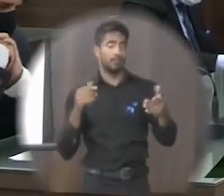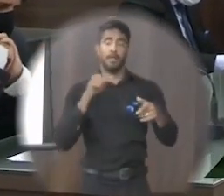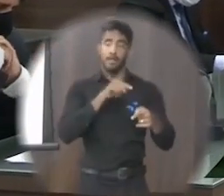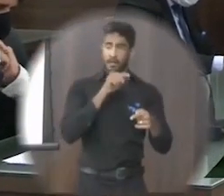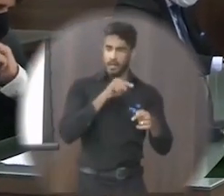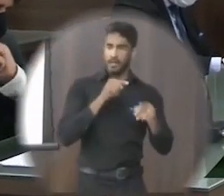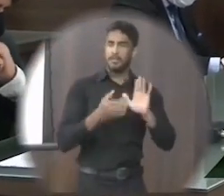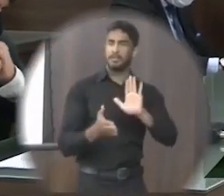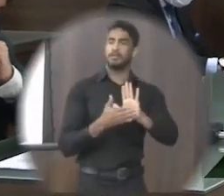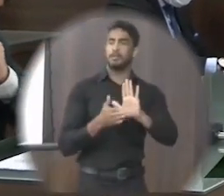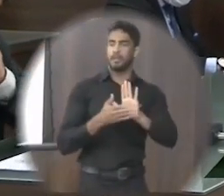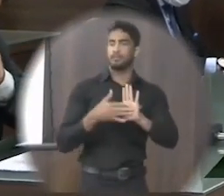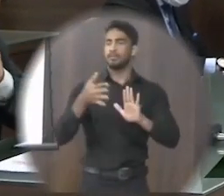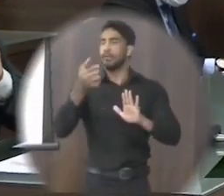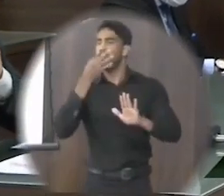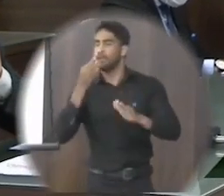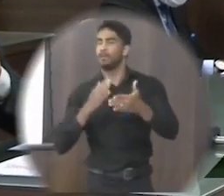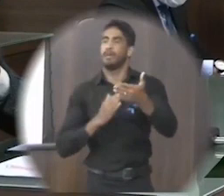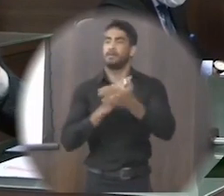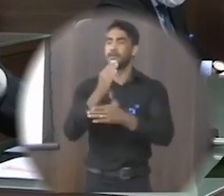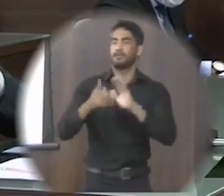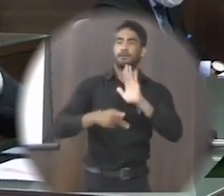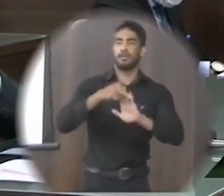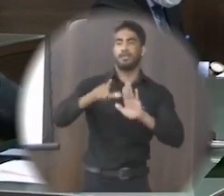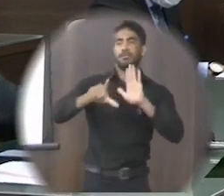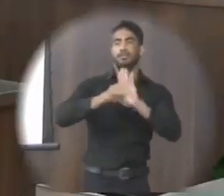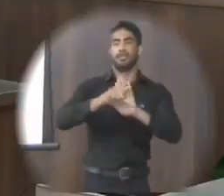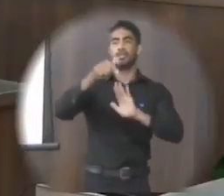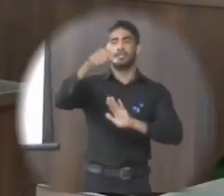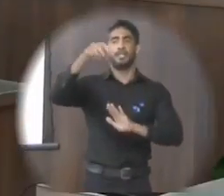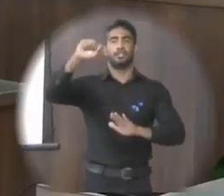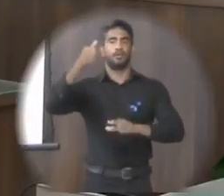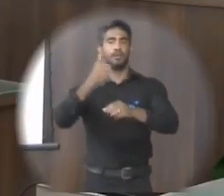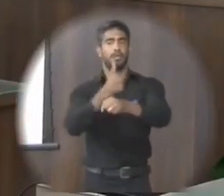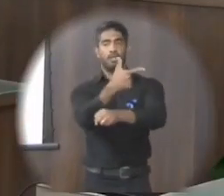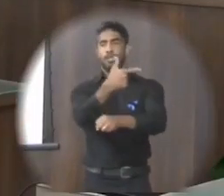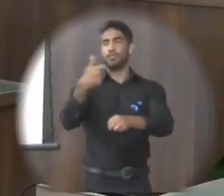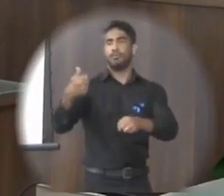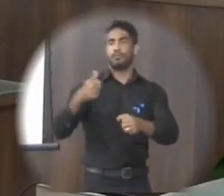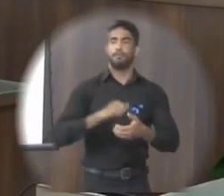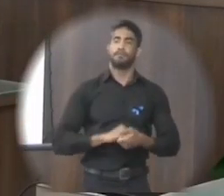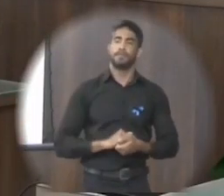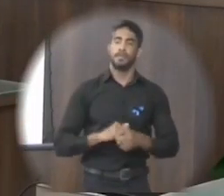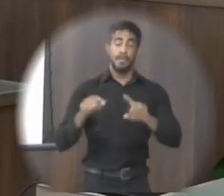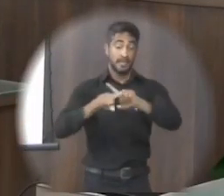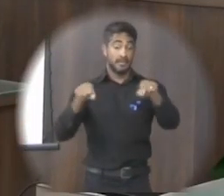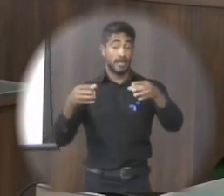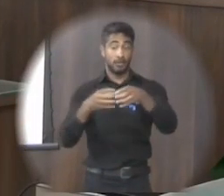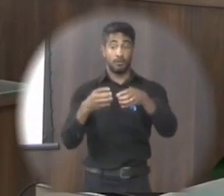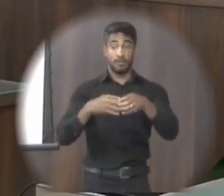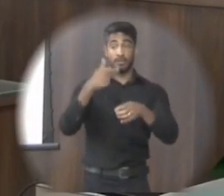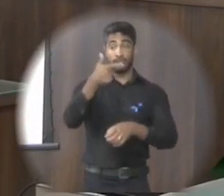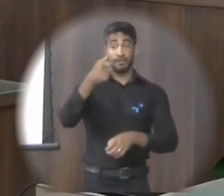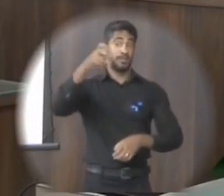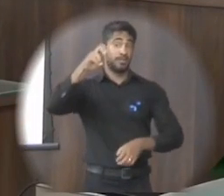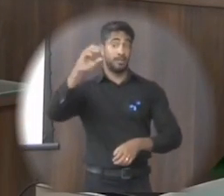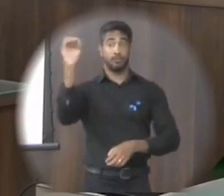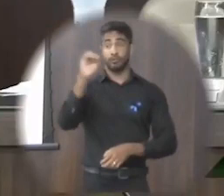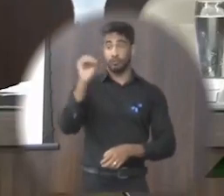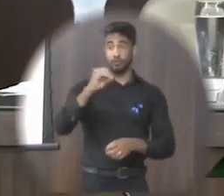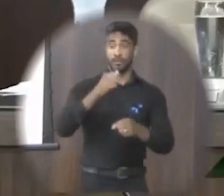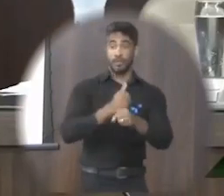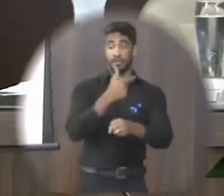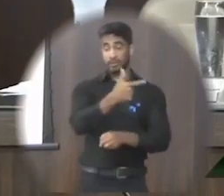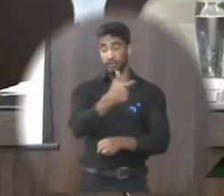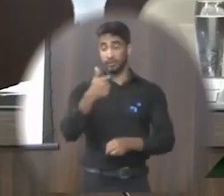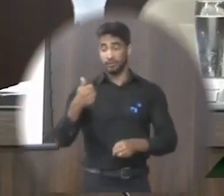face do exposto, opinamos pela aprovação do projeto de lei 078-2021. Sala da comissão, 25 de outubro